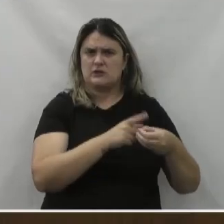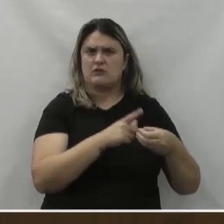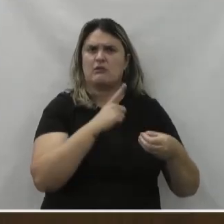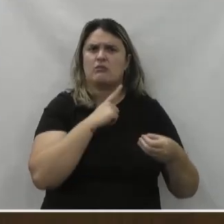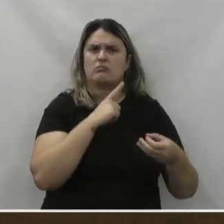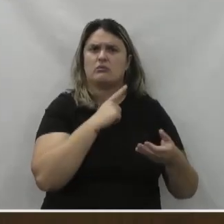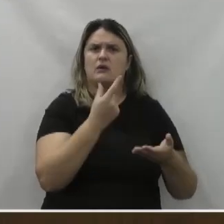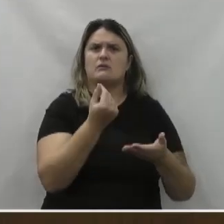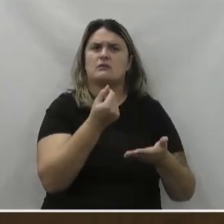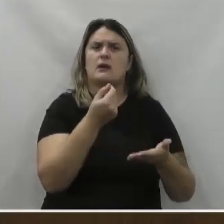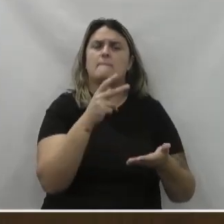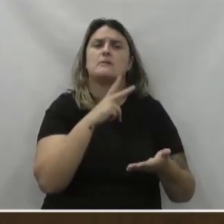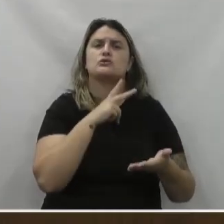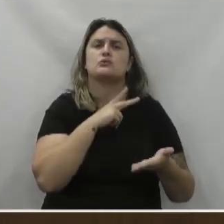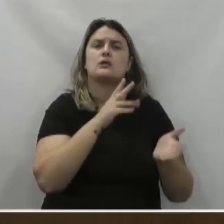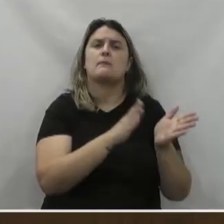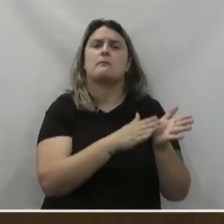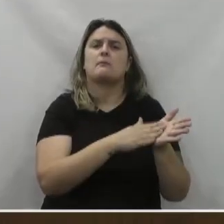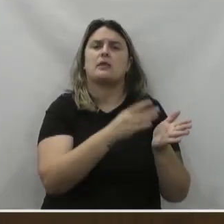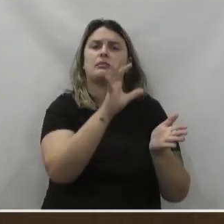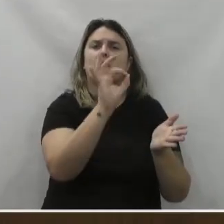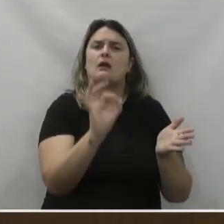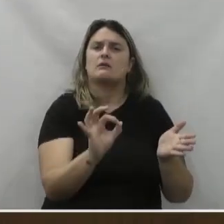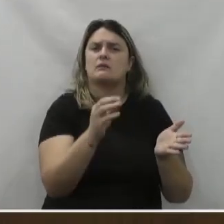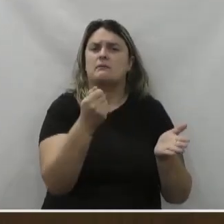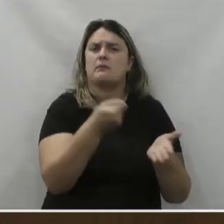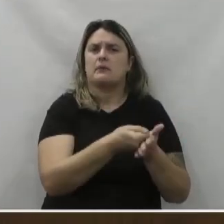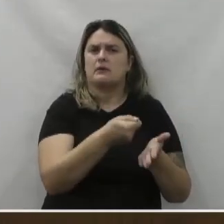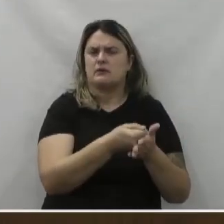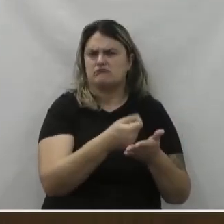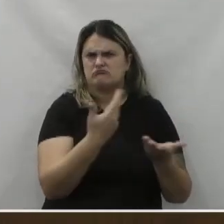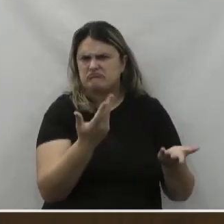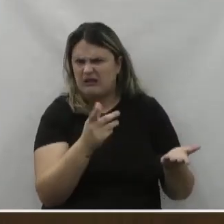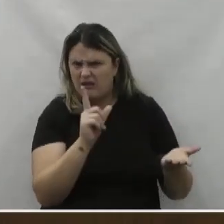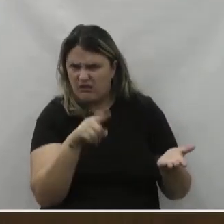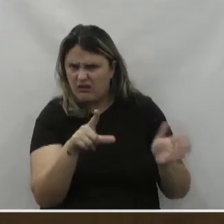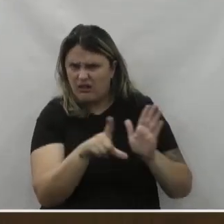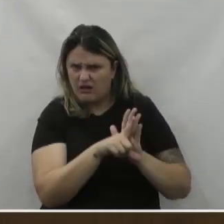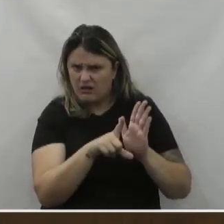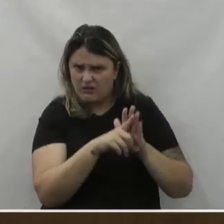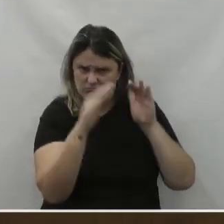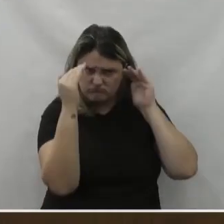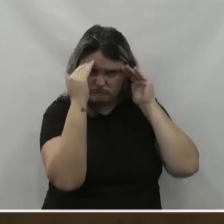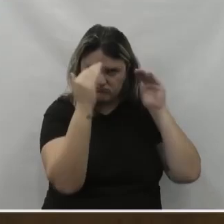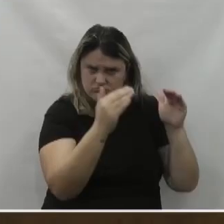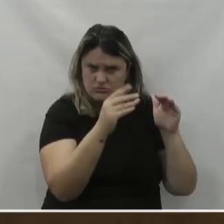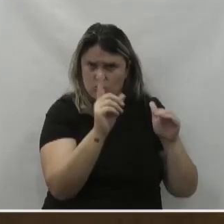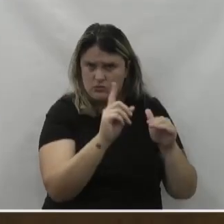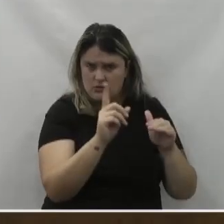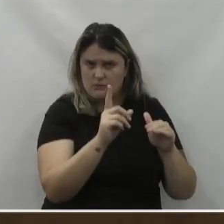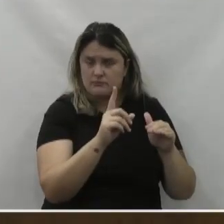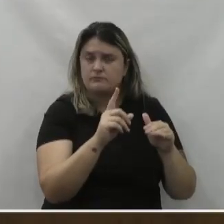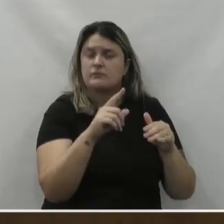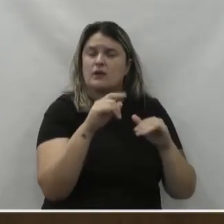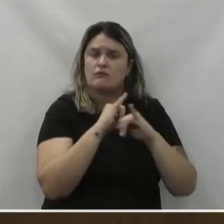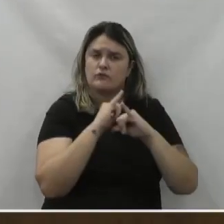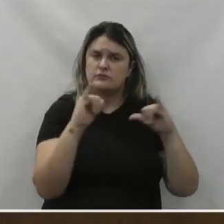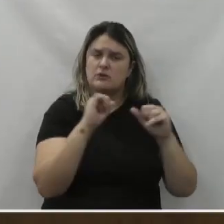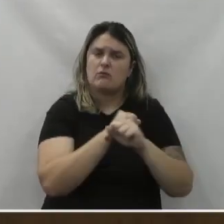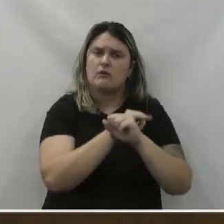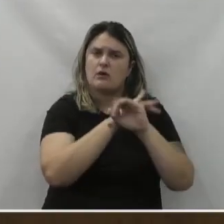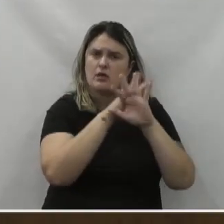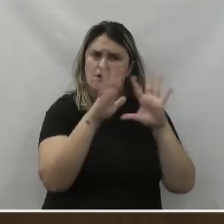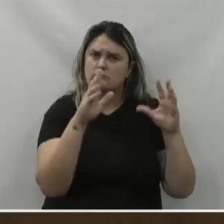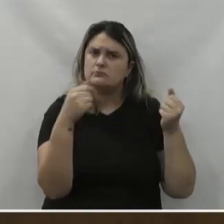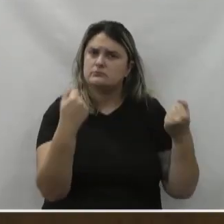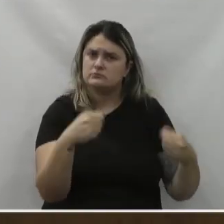por particulares, o que gera dúvidas quanto à legalidade da prática. A transparência dessas